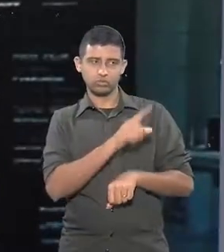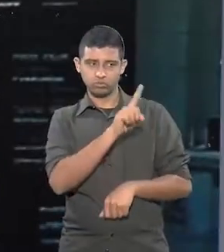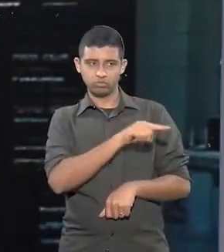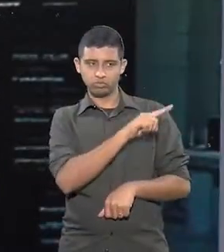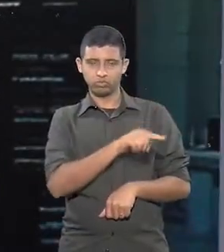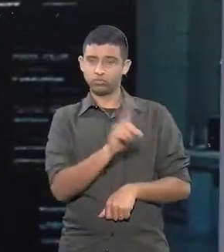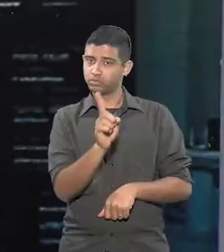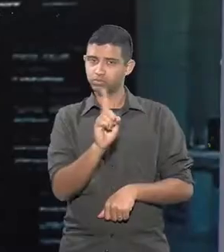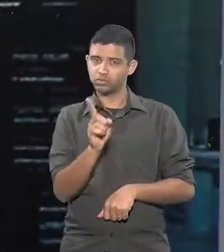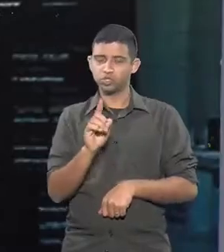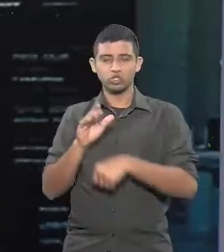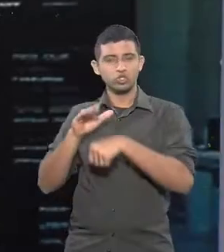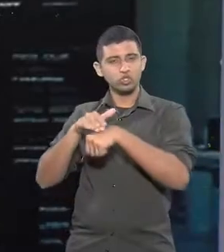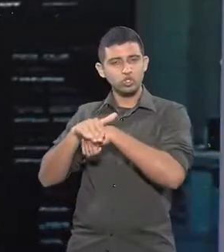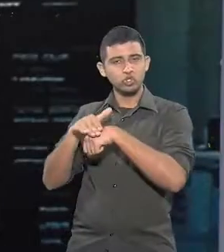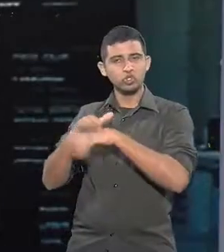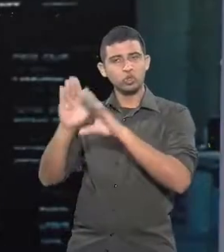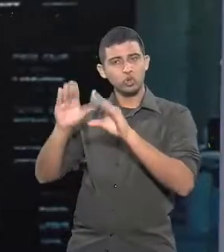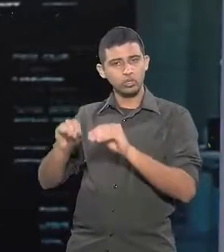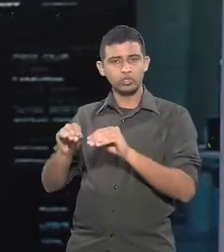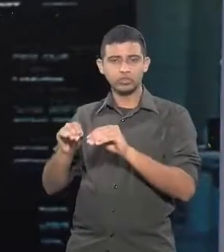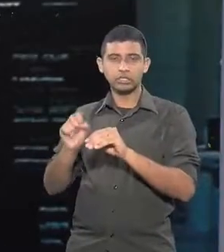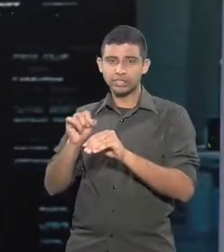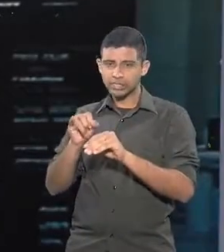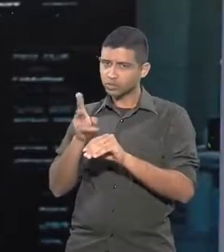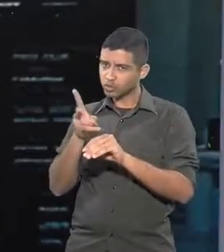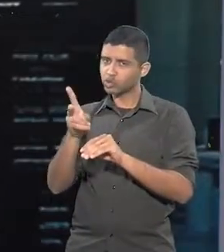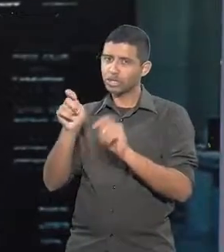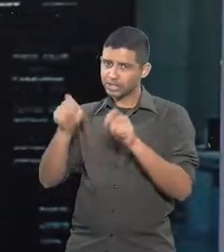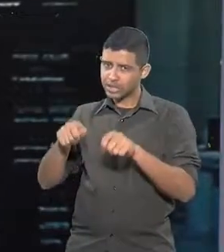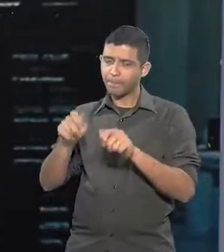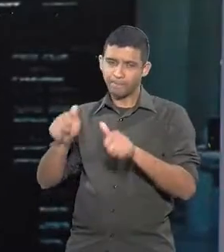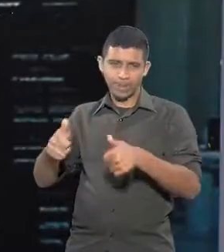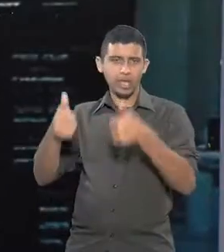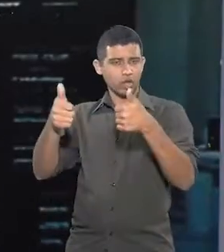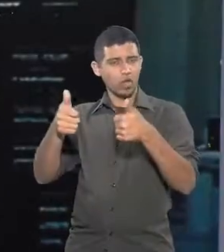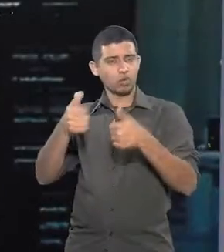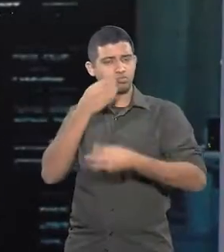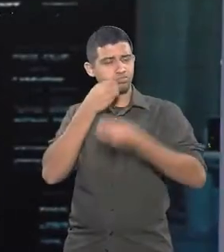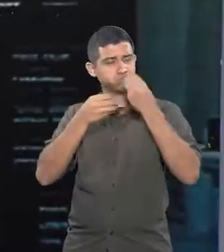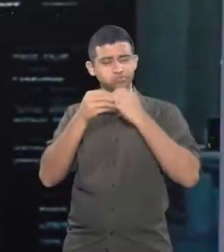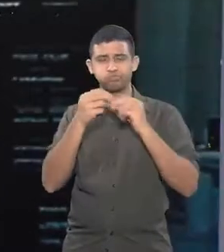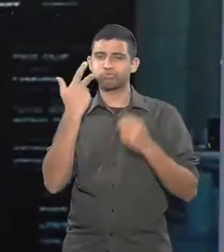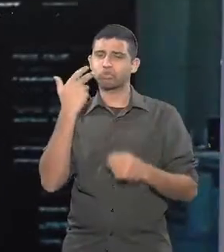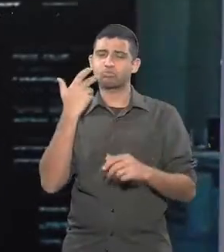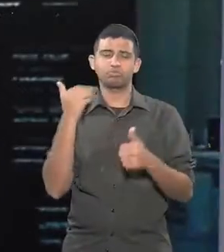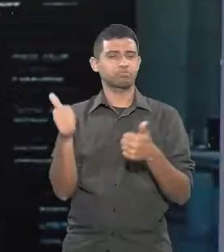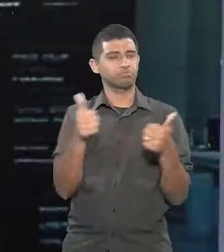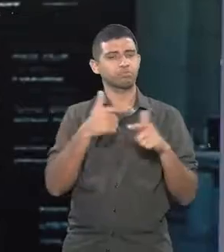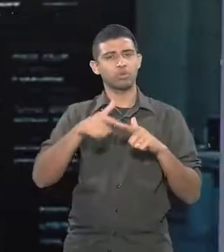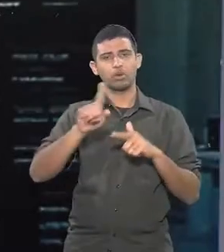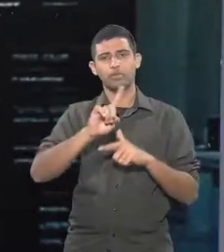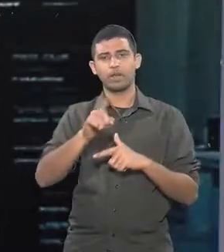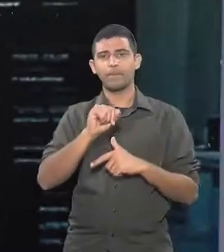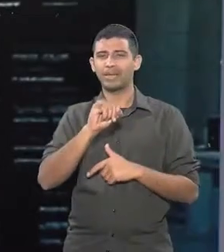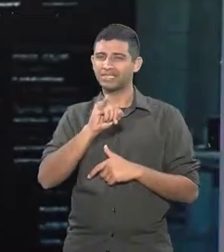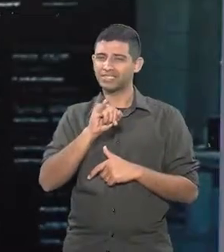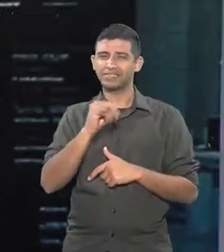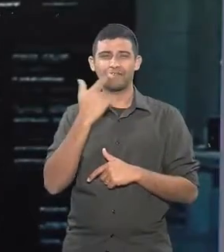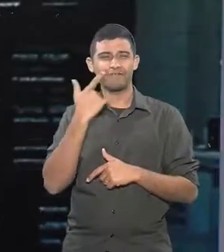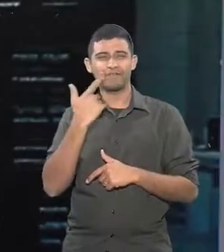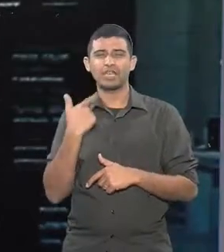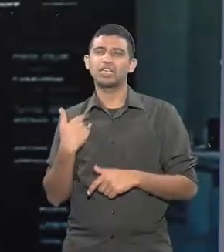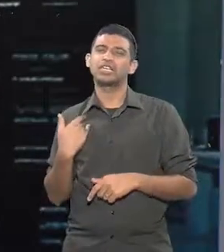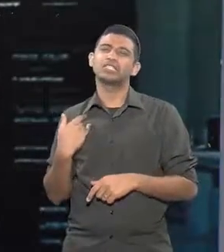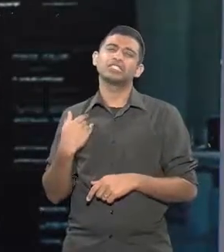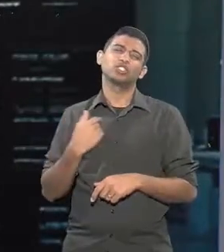não tirar o almoço. O jantar, se você puder manter, ótimo, melhor ainda. Você está comendo comida, tá tudo certo. Mas se